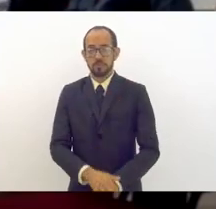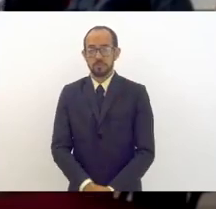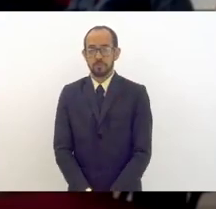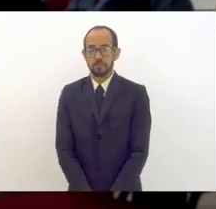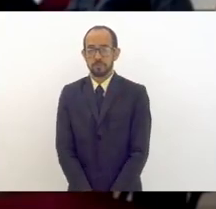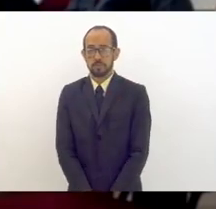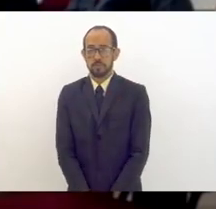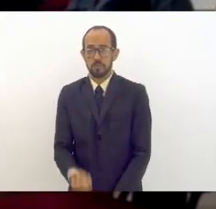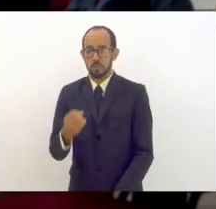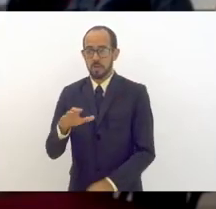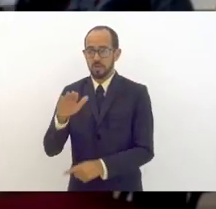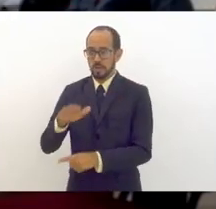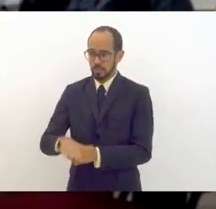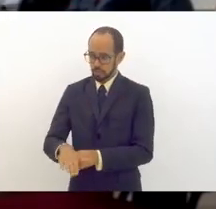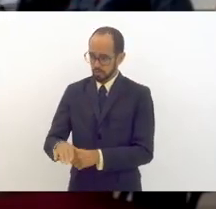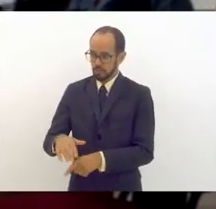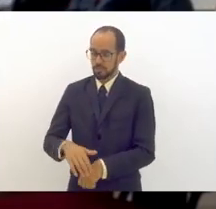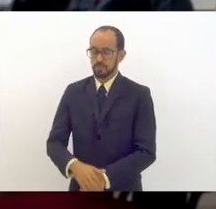Boa tarde.